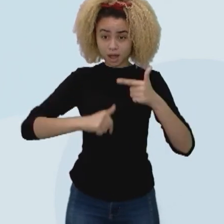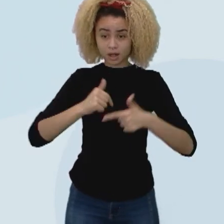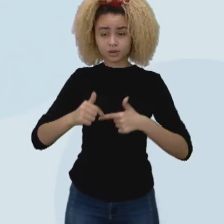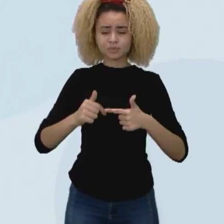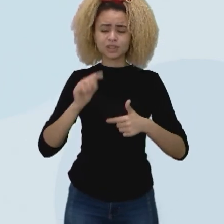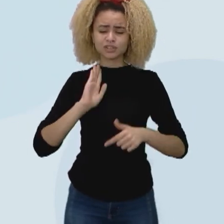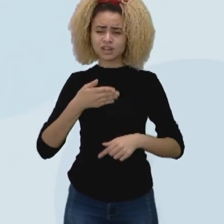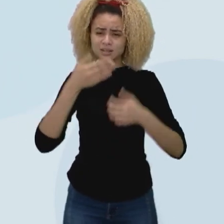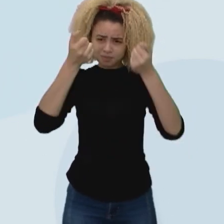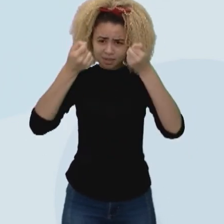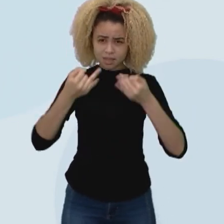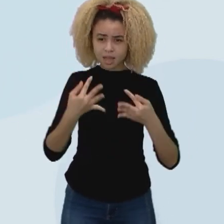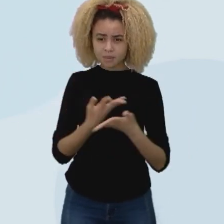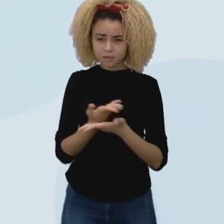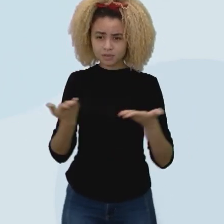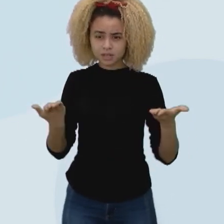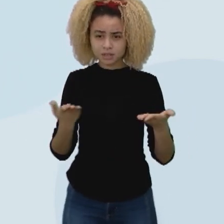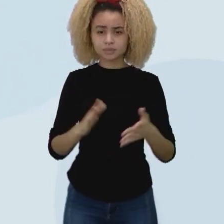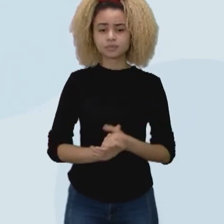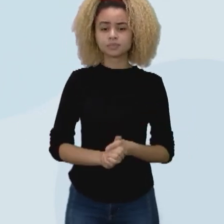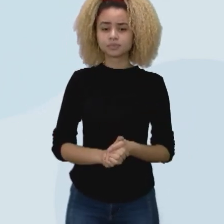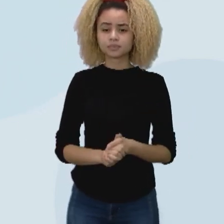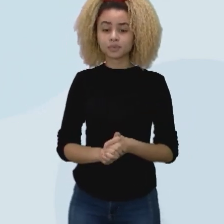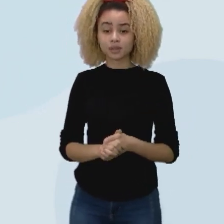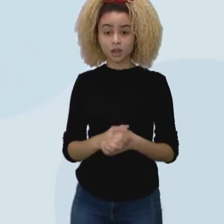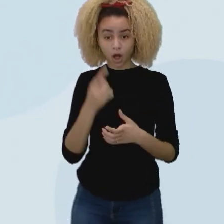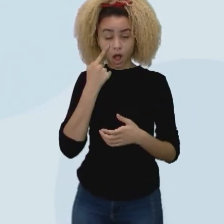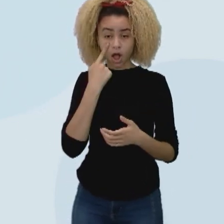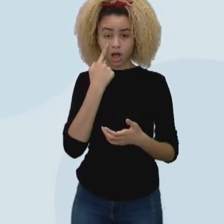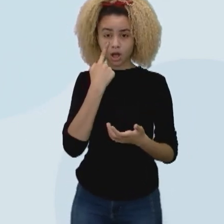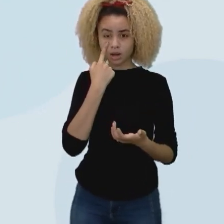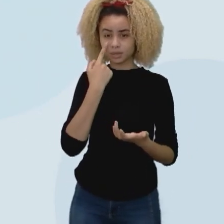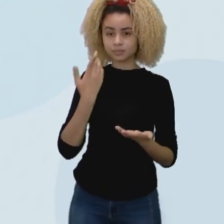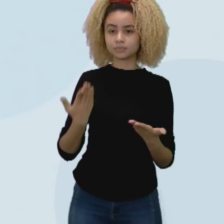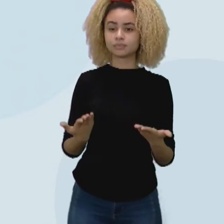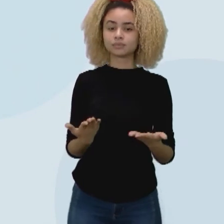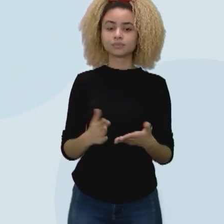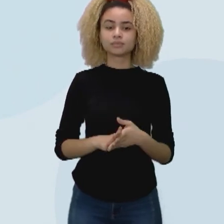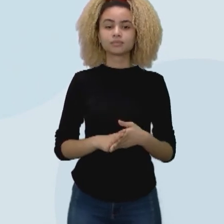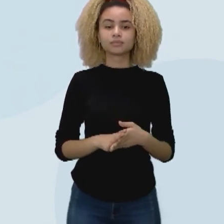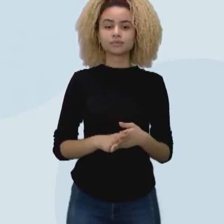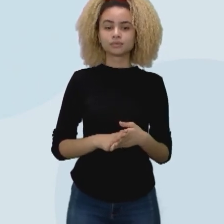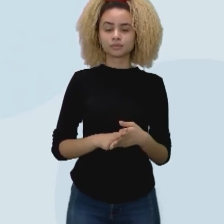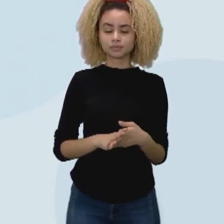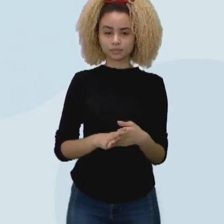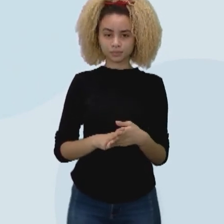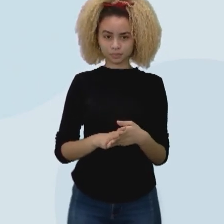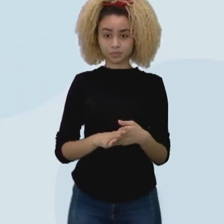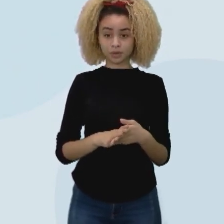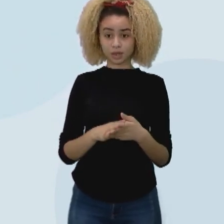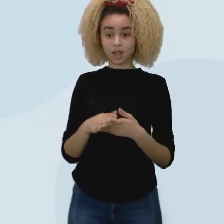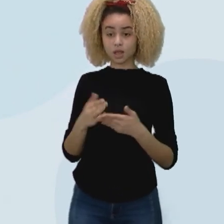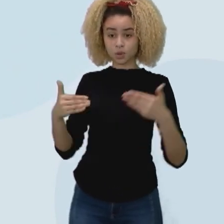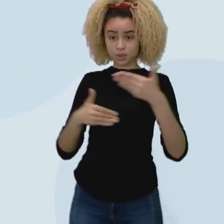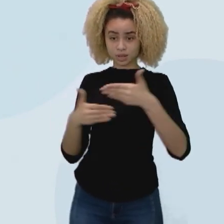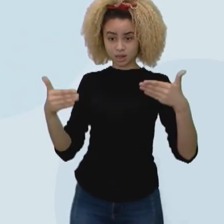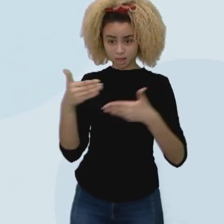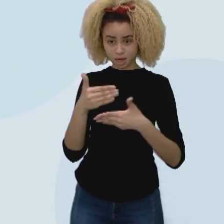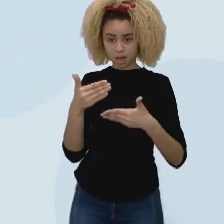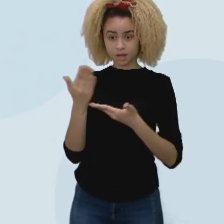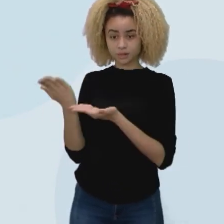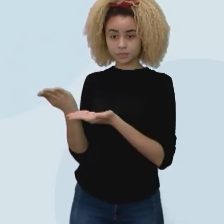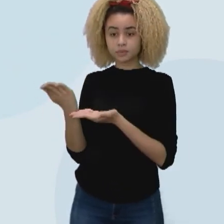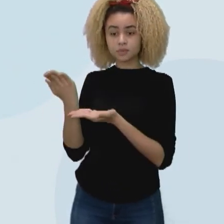eu falei para vocês, tá certo? Daí, olha só, eu deixei aqui mais um slide para vocês